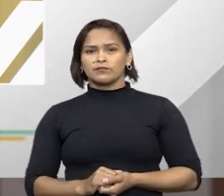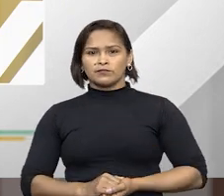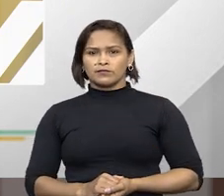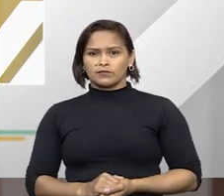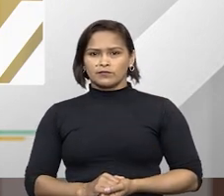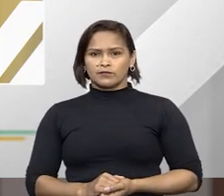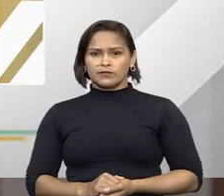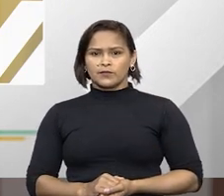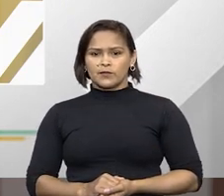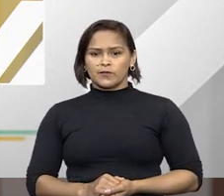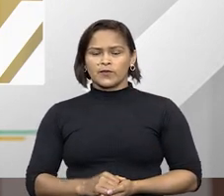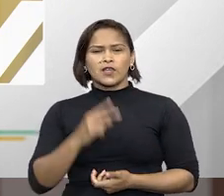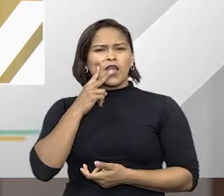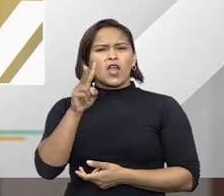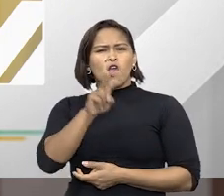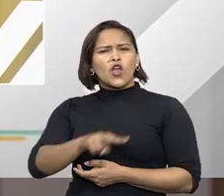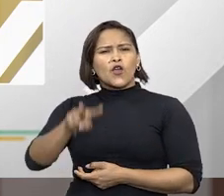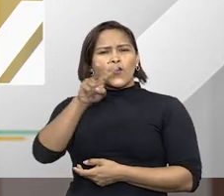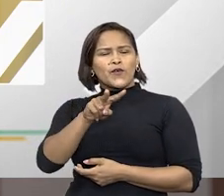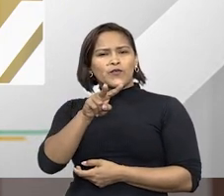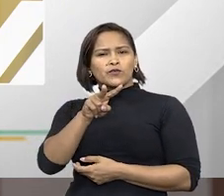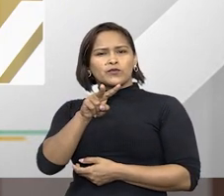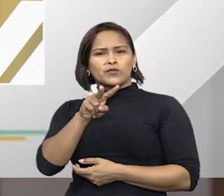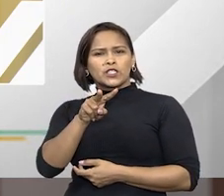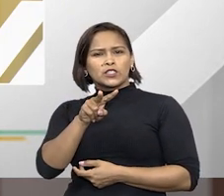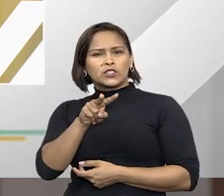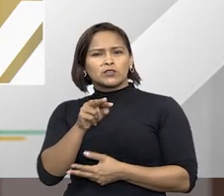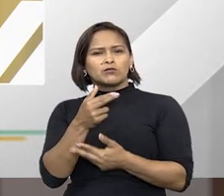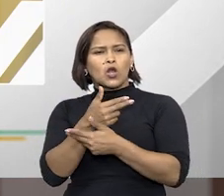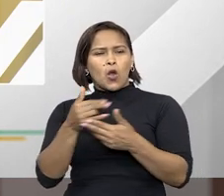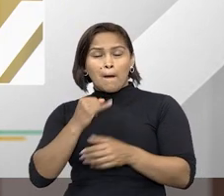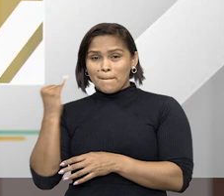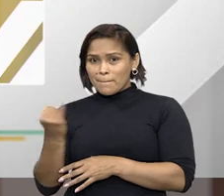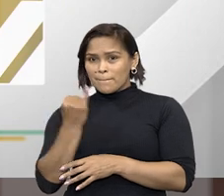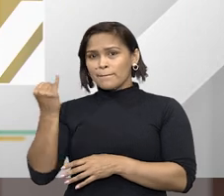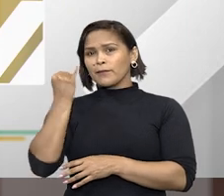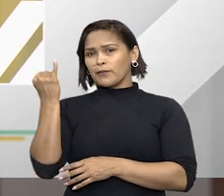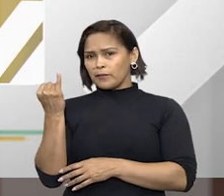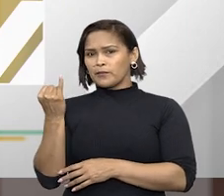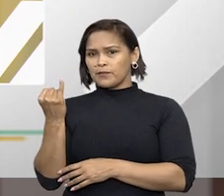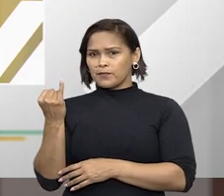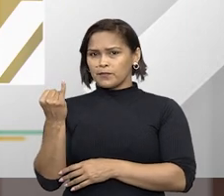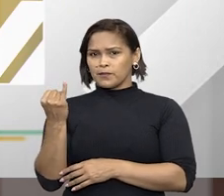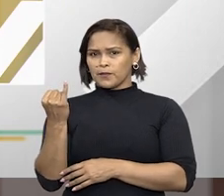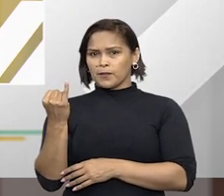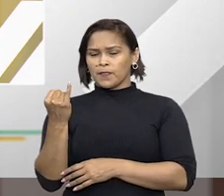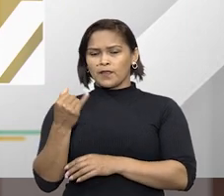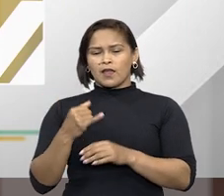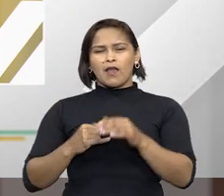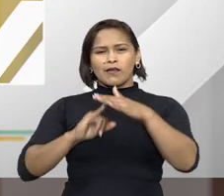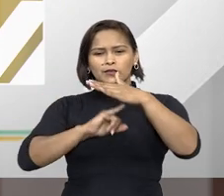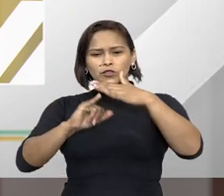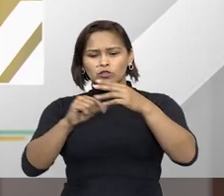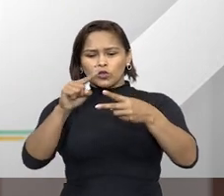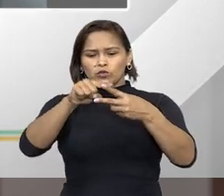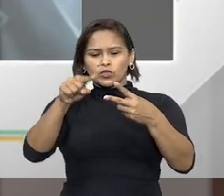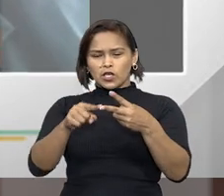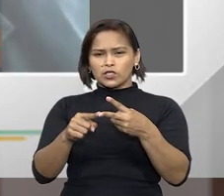Eu vejo com muita importância a instituição desses dois institutos.